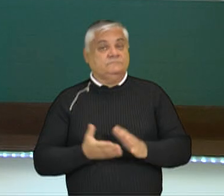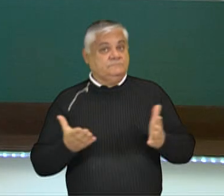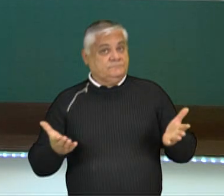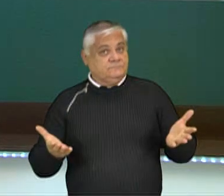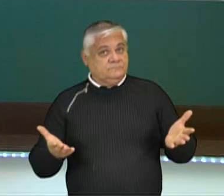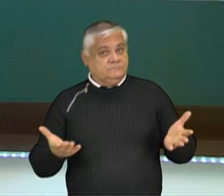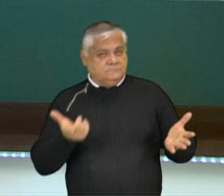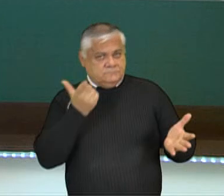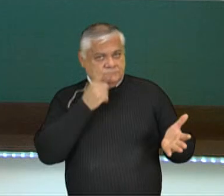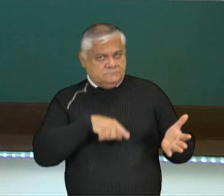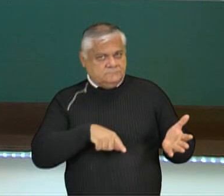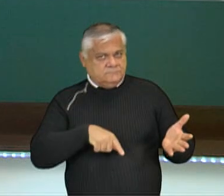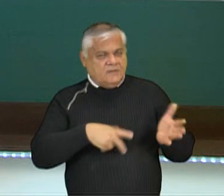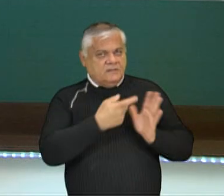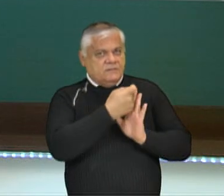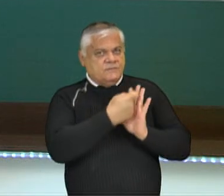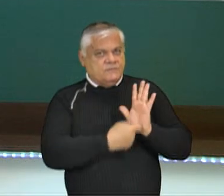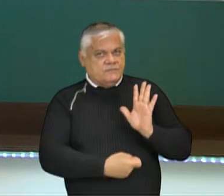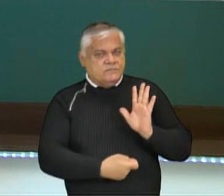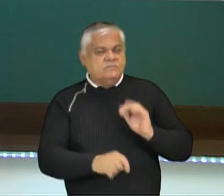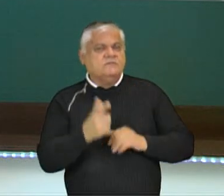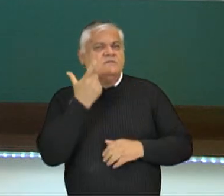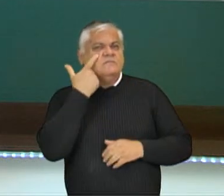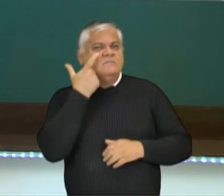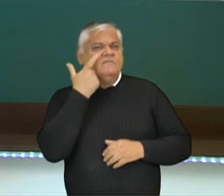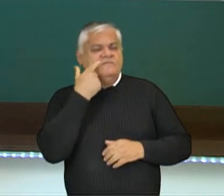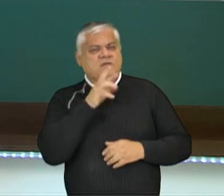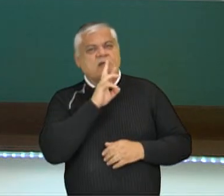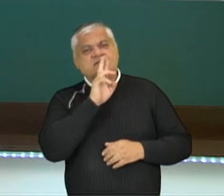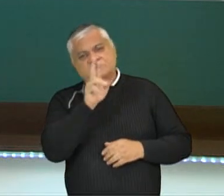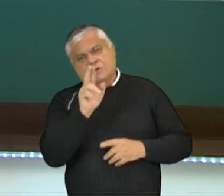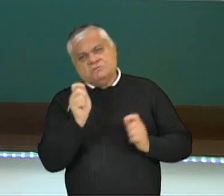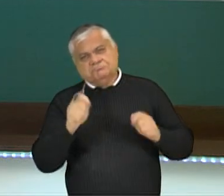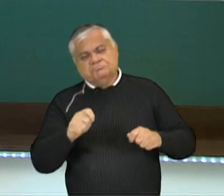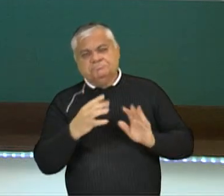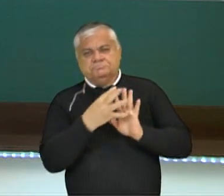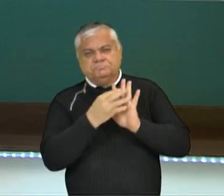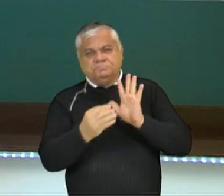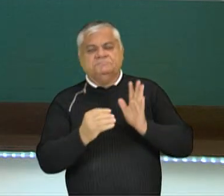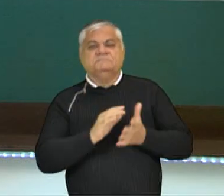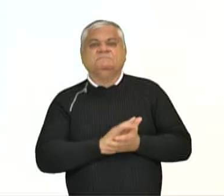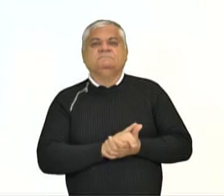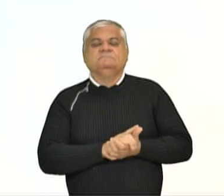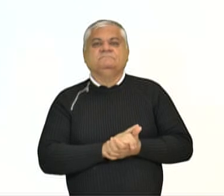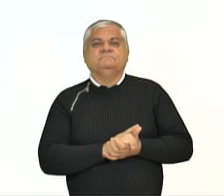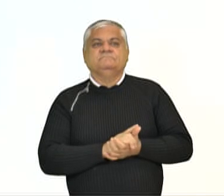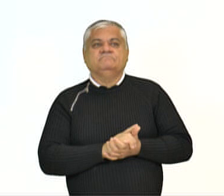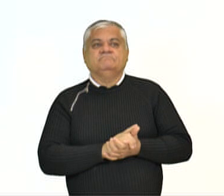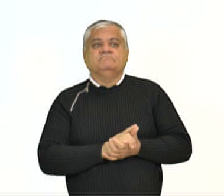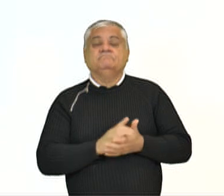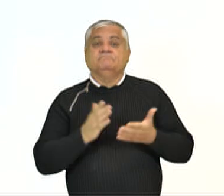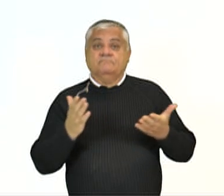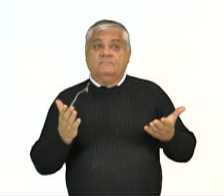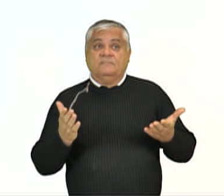E então, conseguiu responder aí? Vamos então a uma possível resposta nesse exato momento. Diante